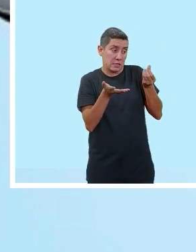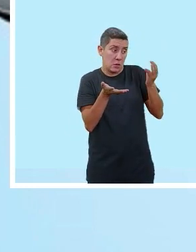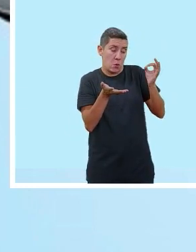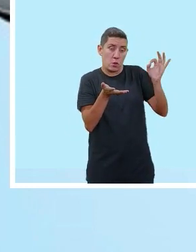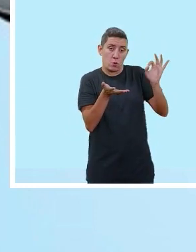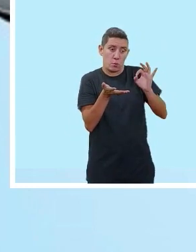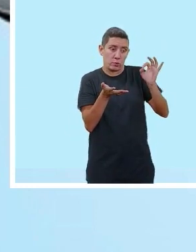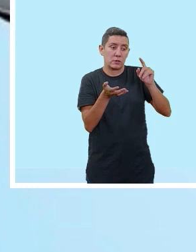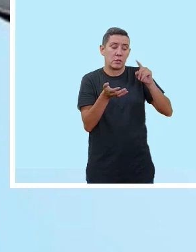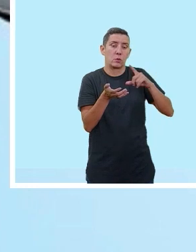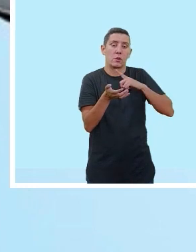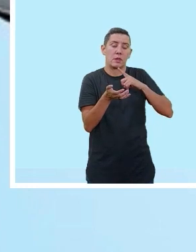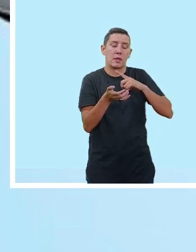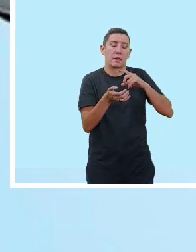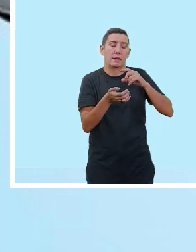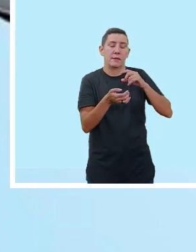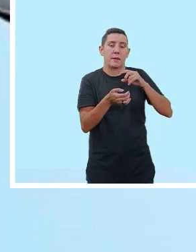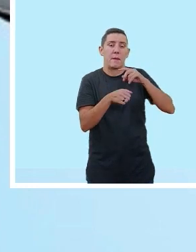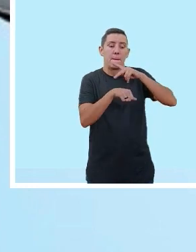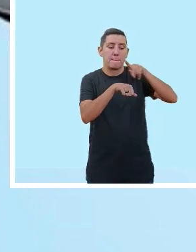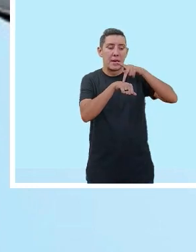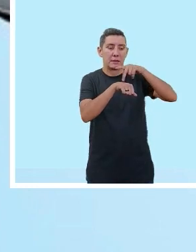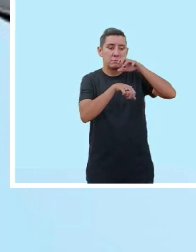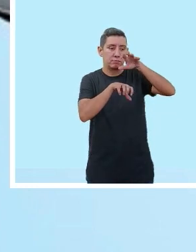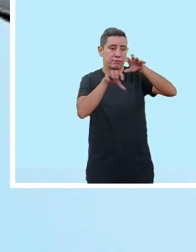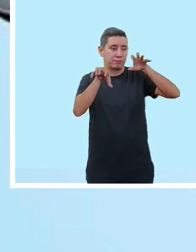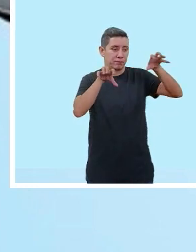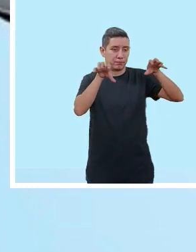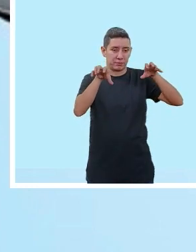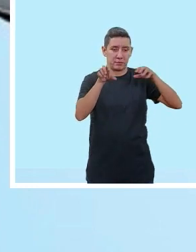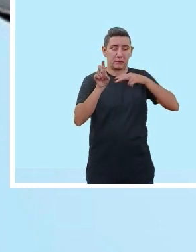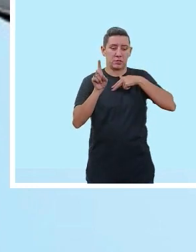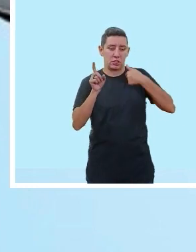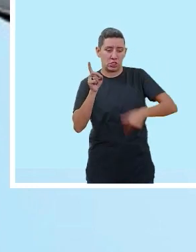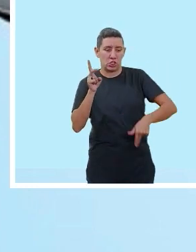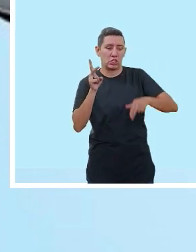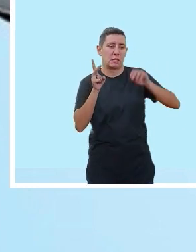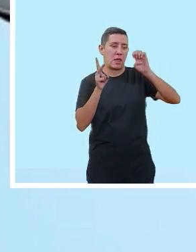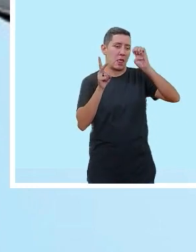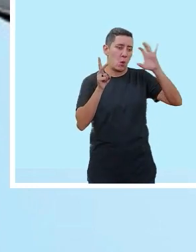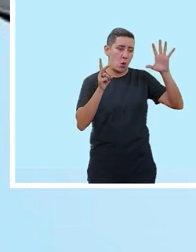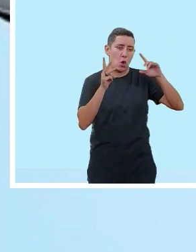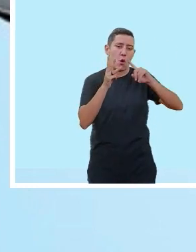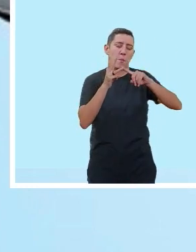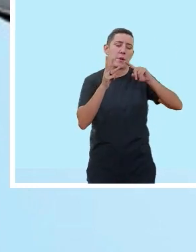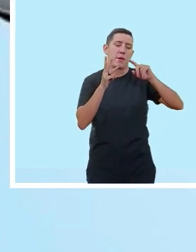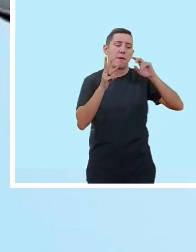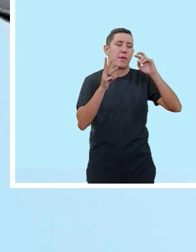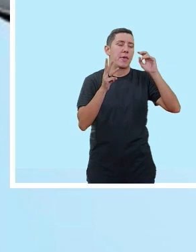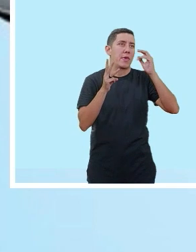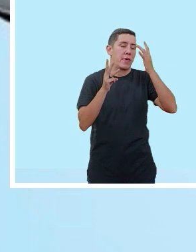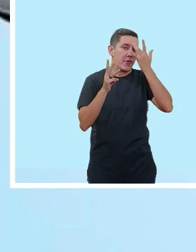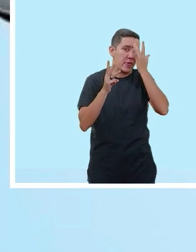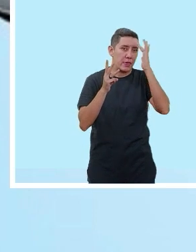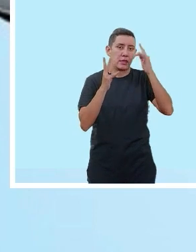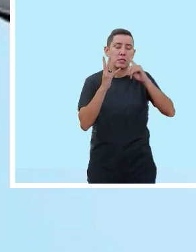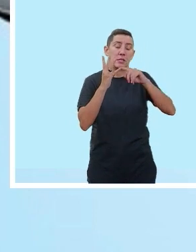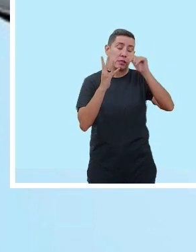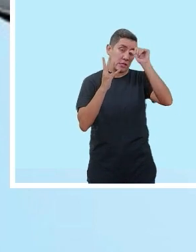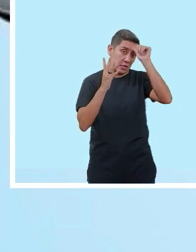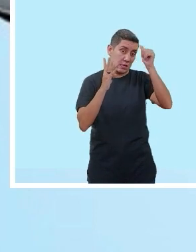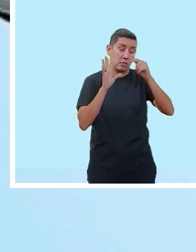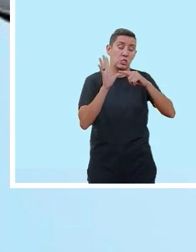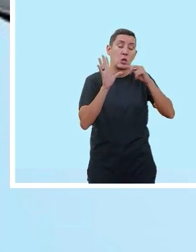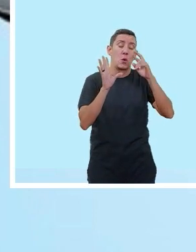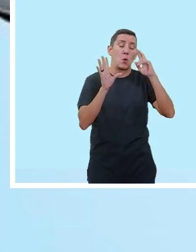países, regiões, né? Então, nós temos China, Estados Unidos, União Europeia, Índia e Rússia, responsáveis por